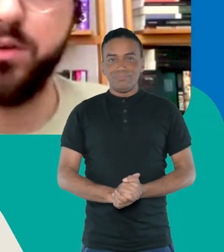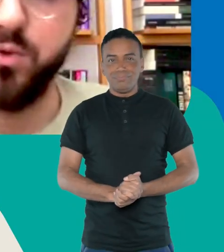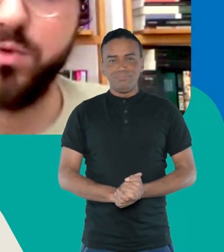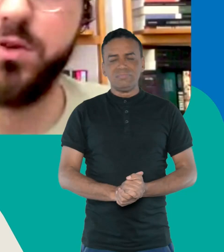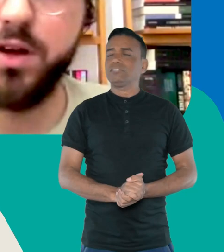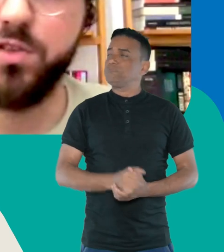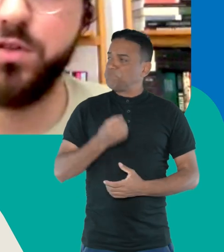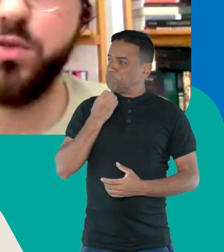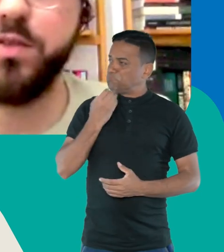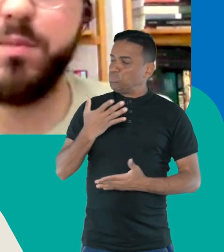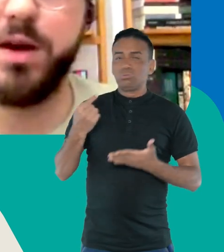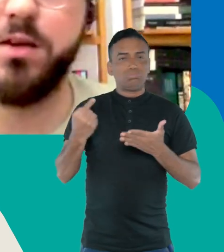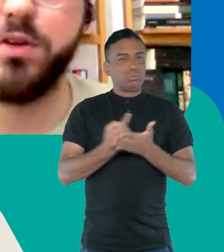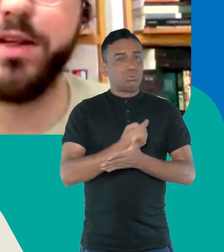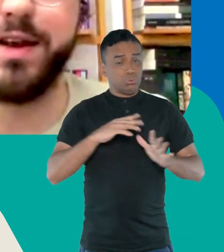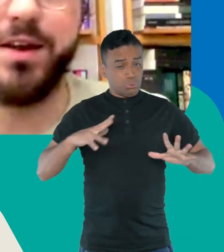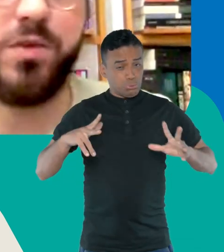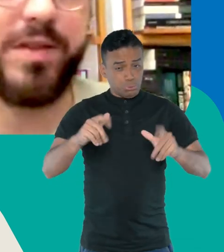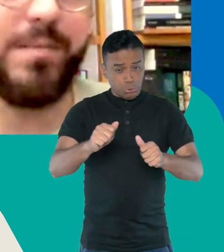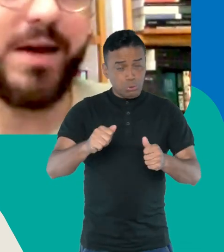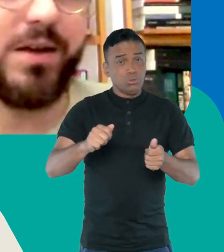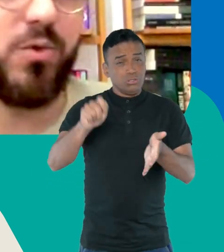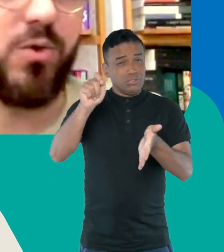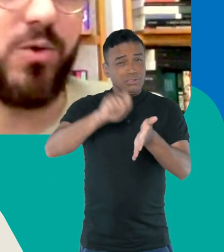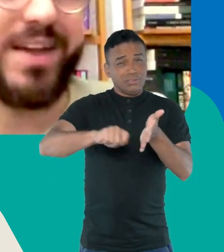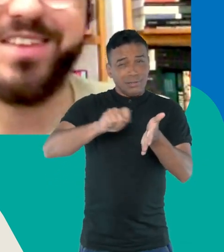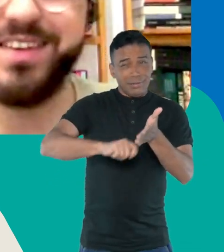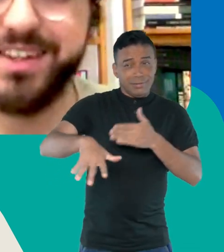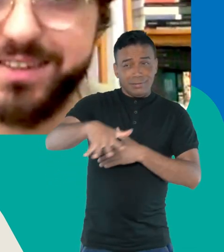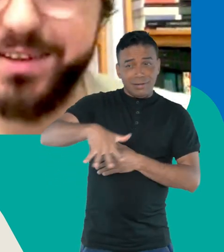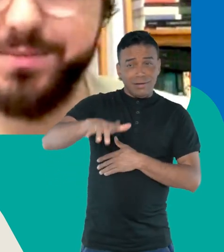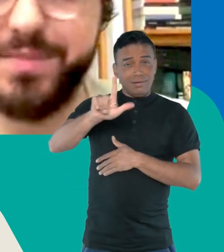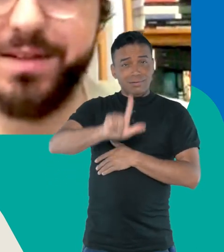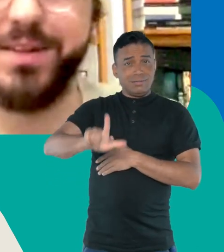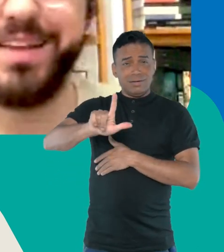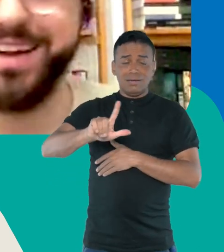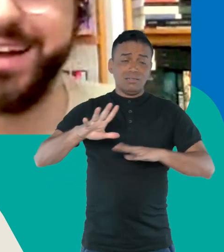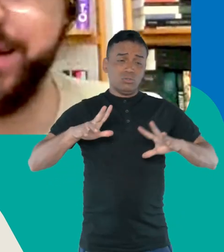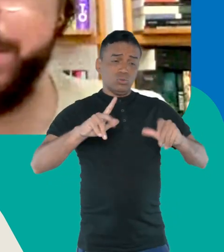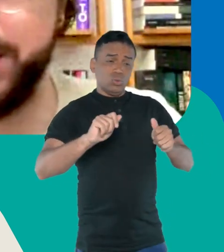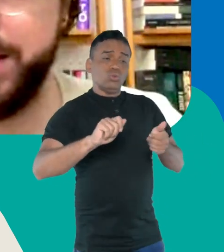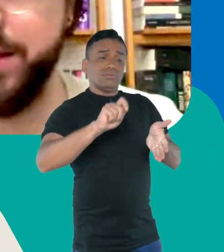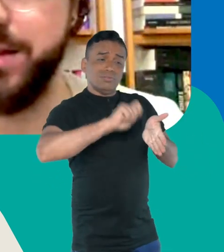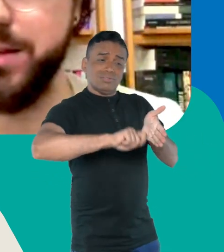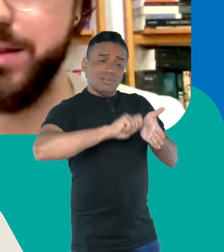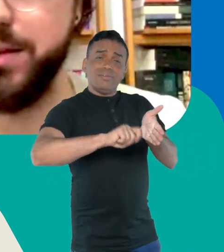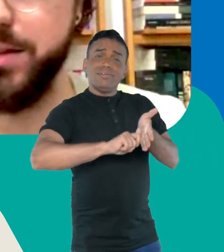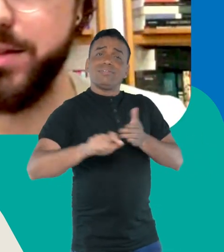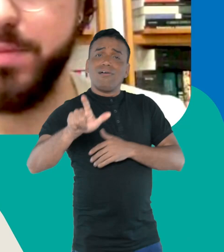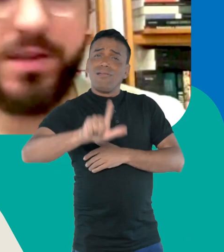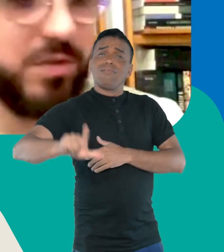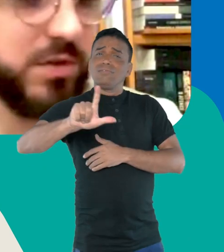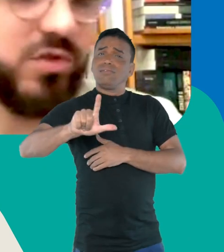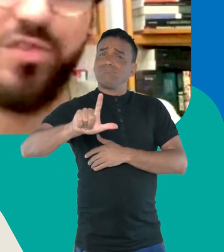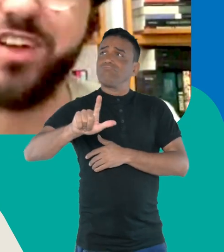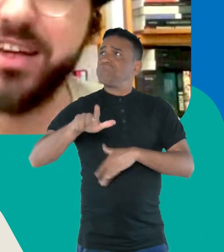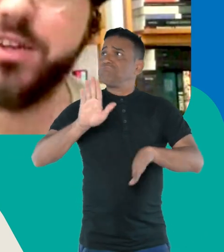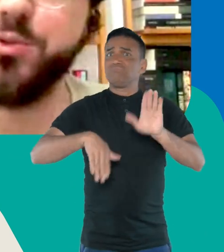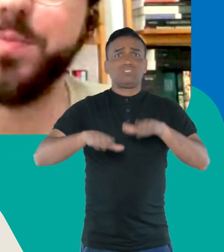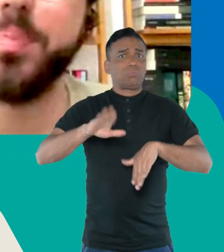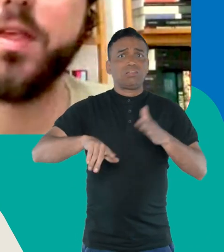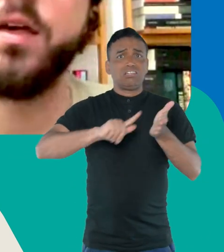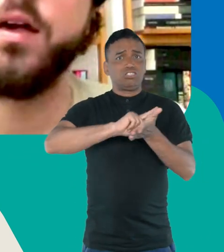Boa pergunta. Eu acho que todo trabalho literário, todo trabalho com a escrita literária, ele,